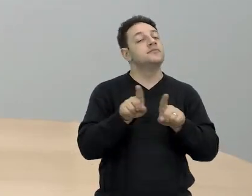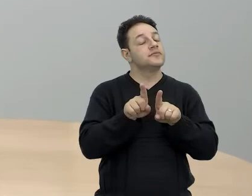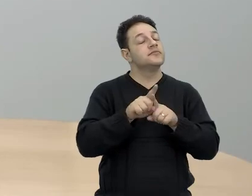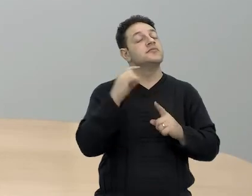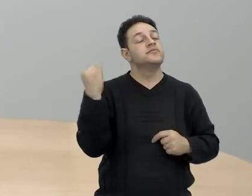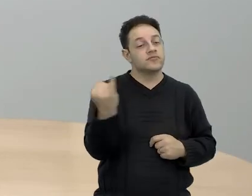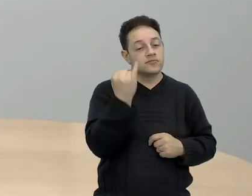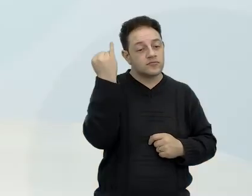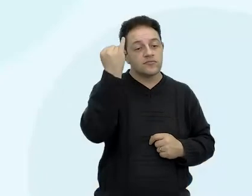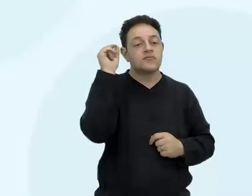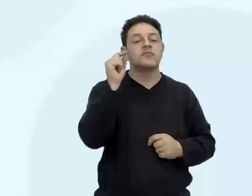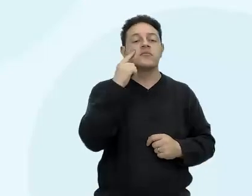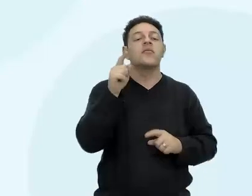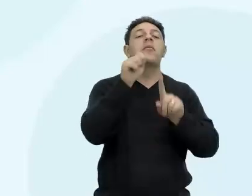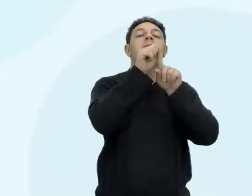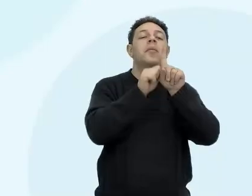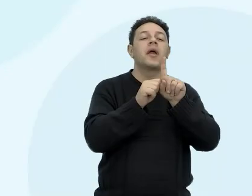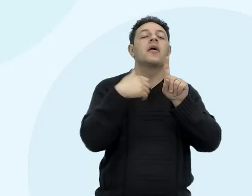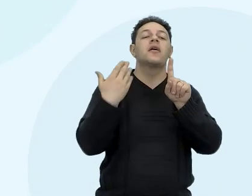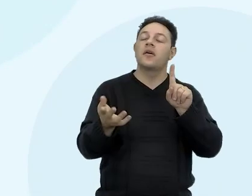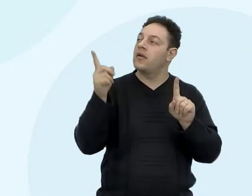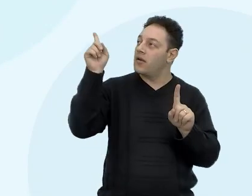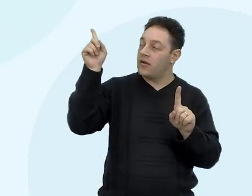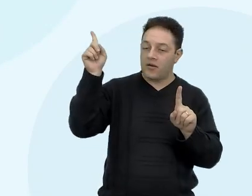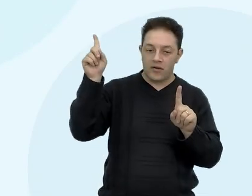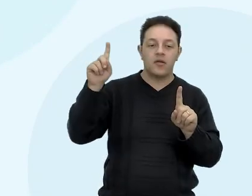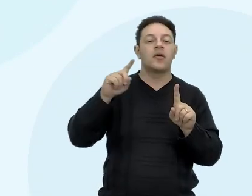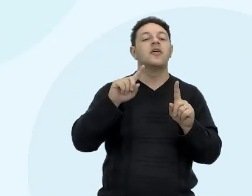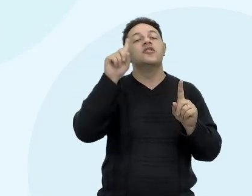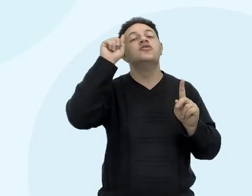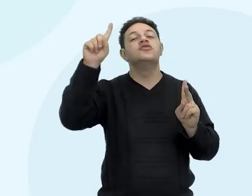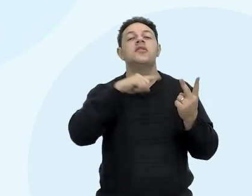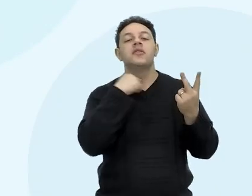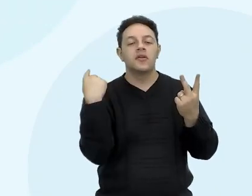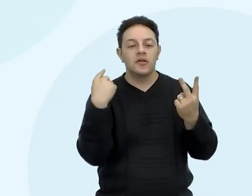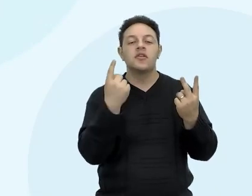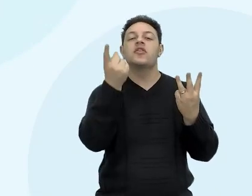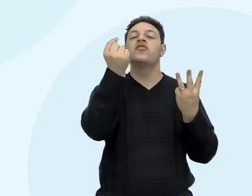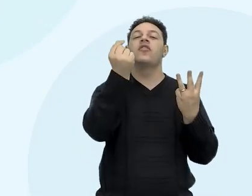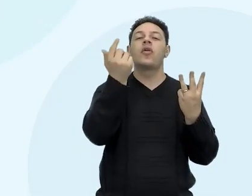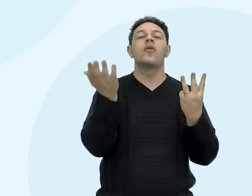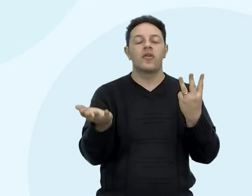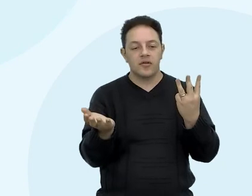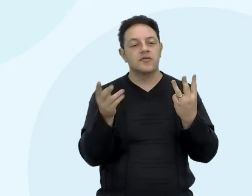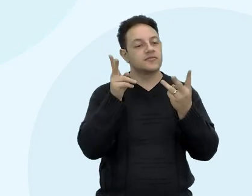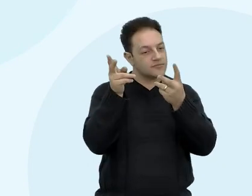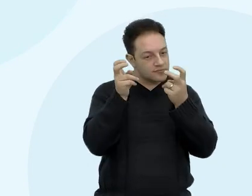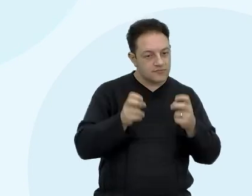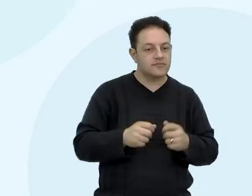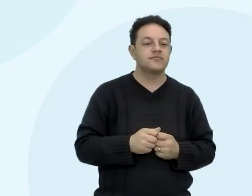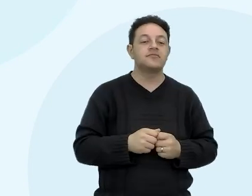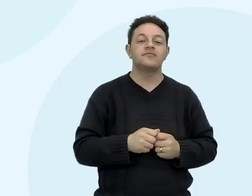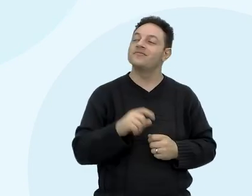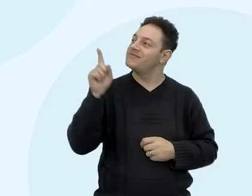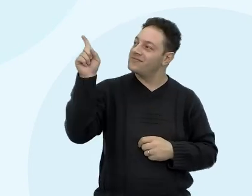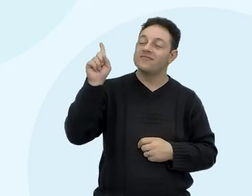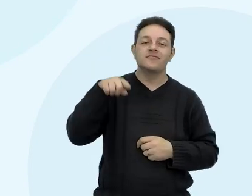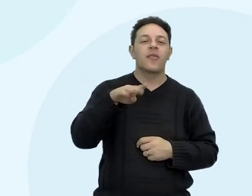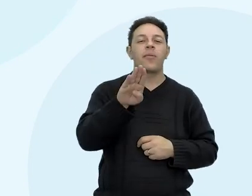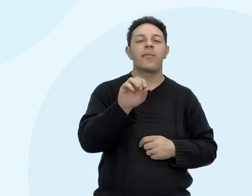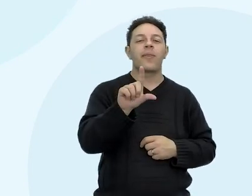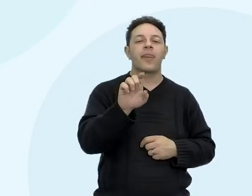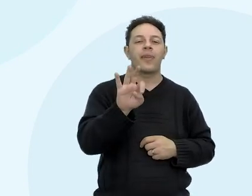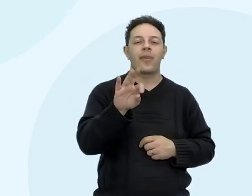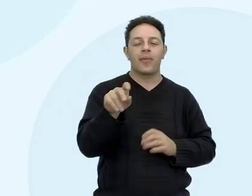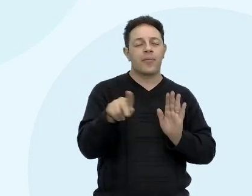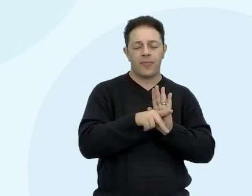aí saber de que mês que é, quando vai vencer e o valor a pagar. E uma conta de boleto